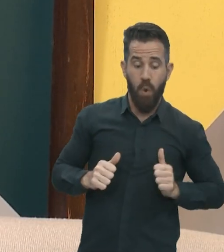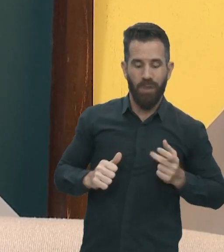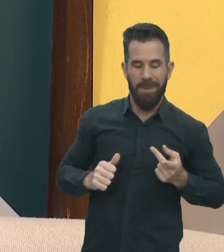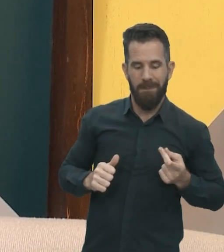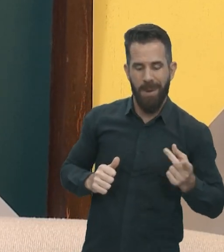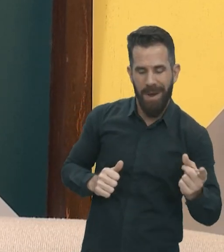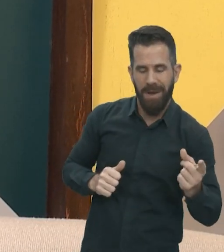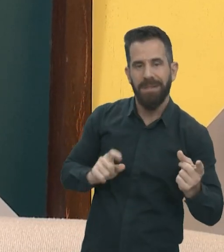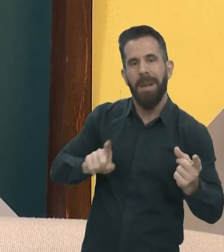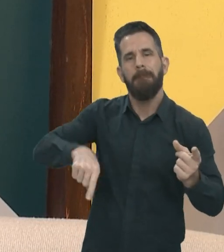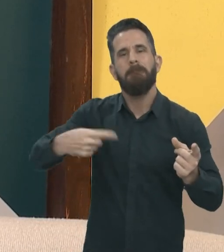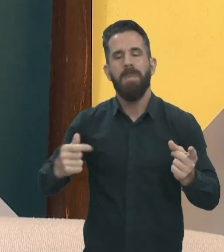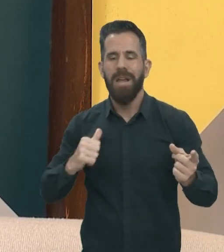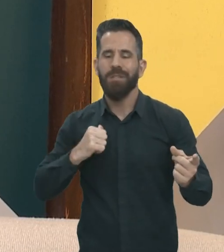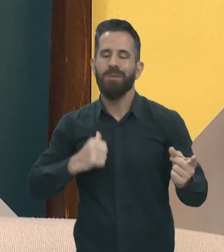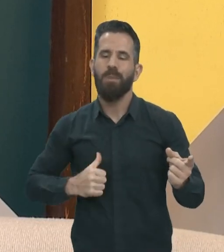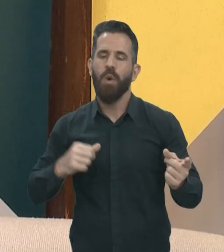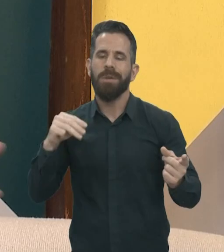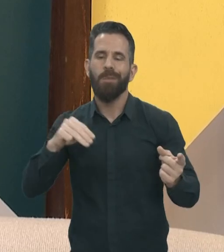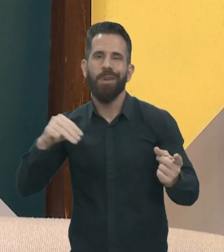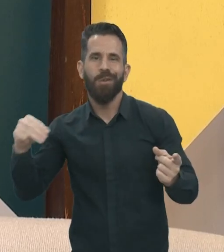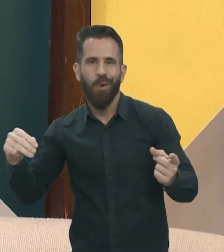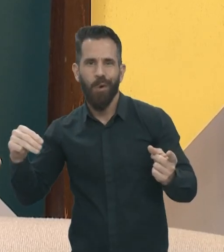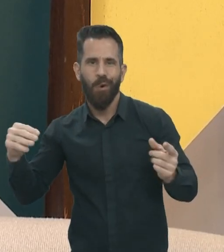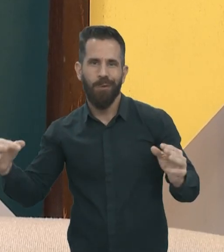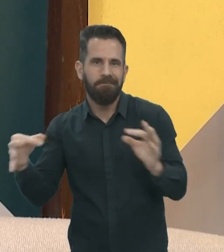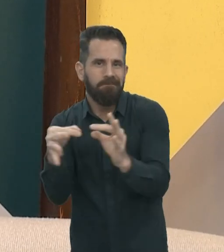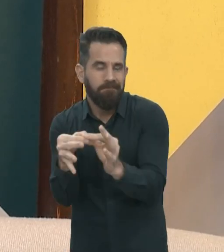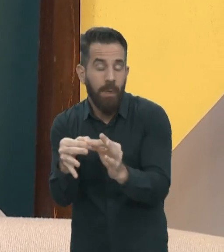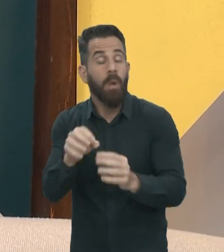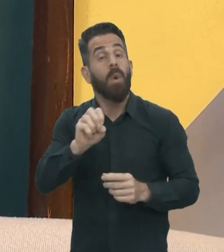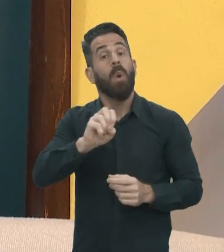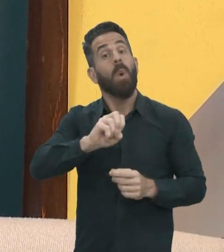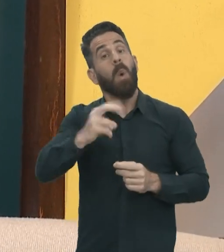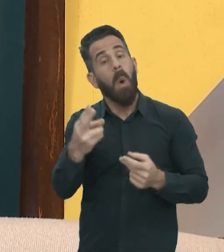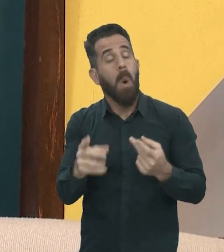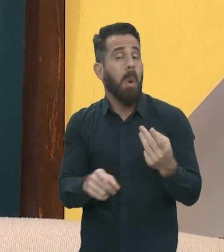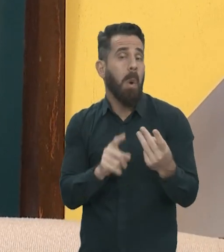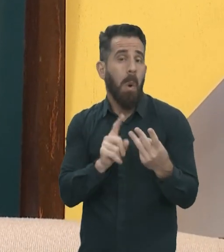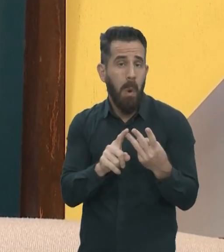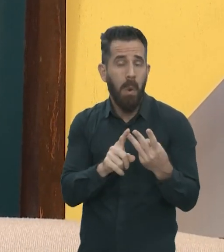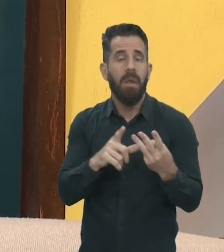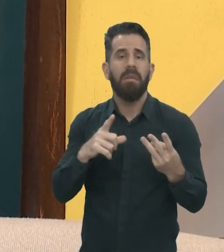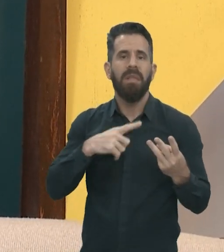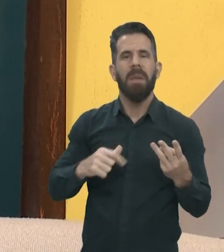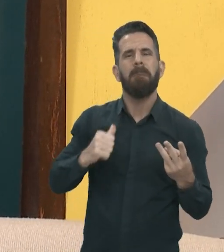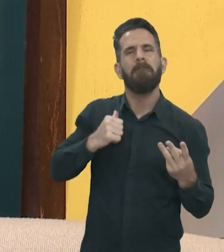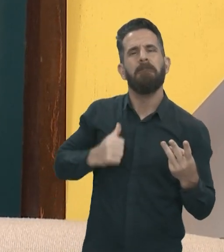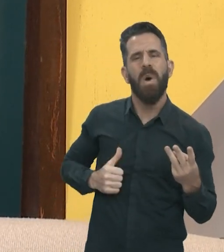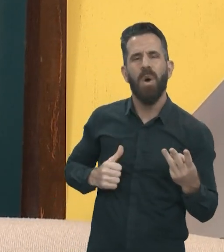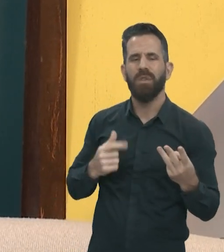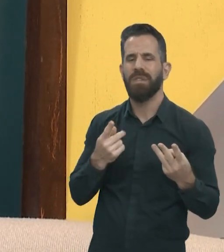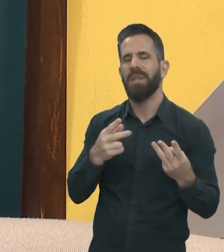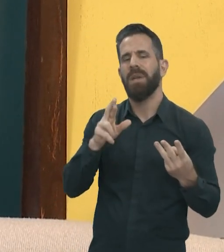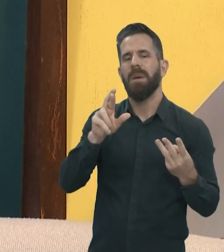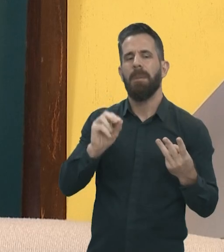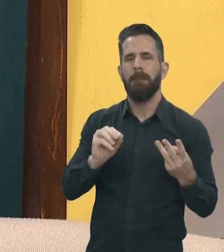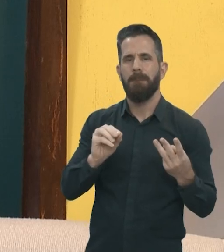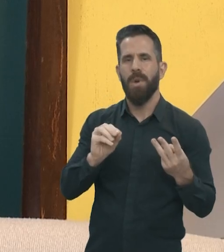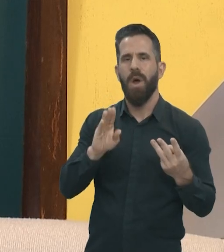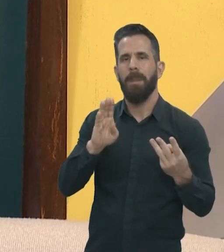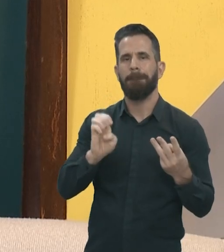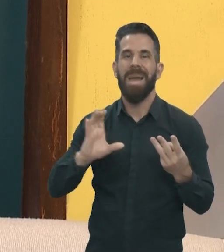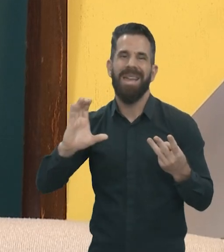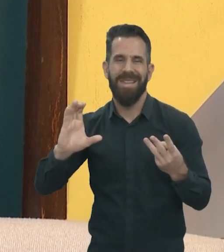uma bolsa monitoria, ou mesmo criando uma bolsa específica para além da bolsa PROBEC, né, que são para as atividades de extensão e